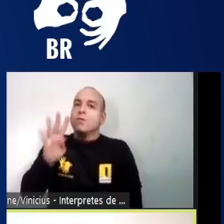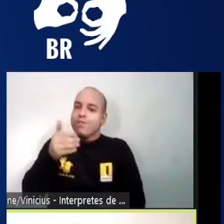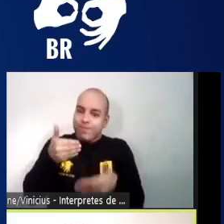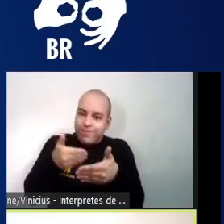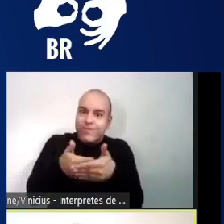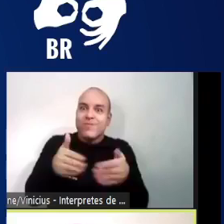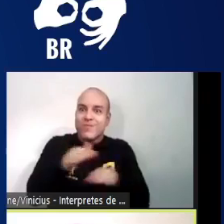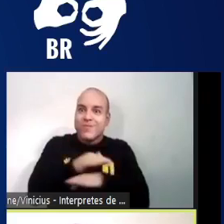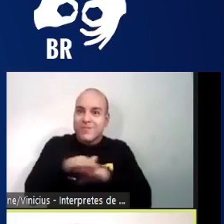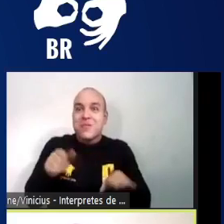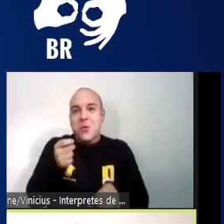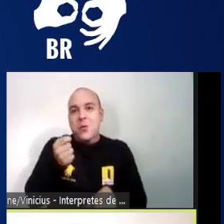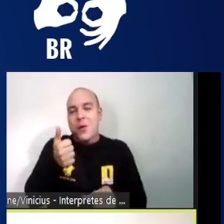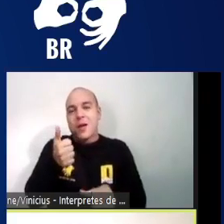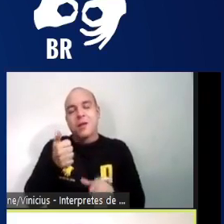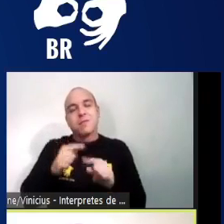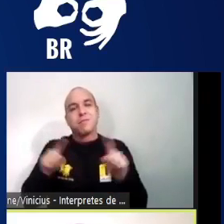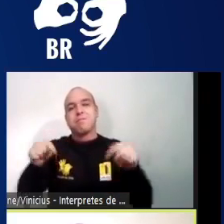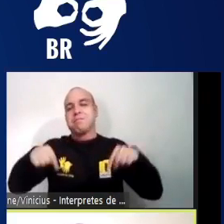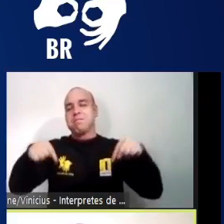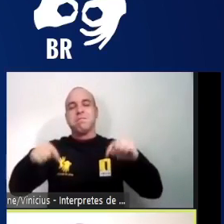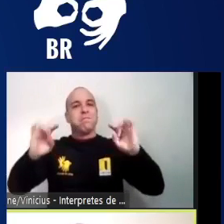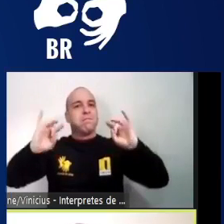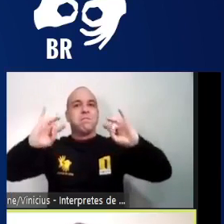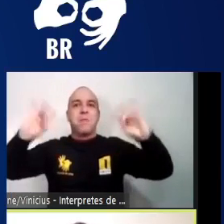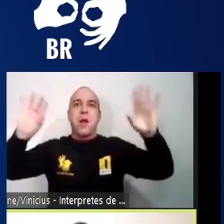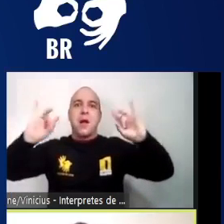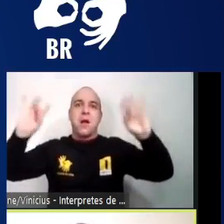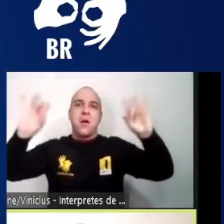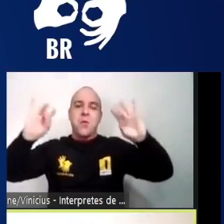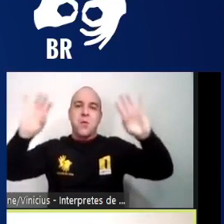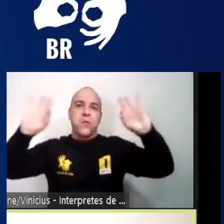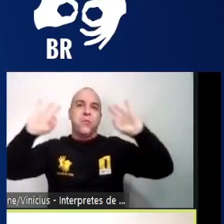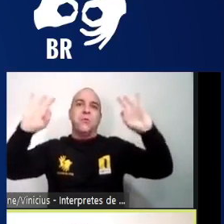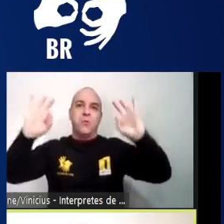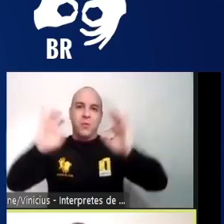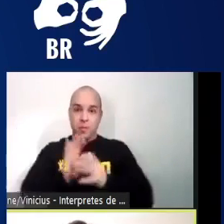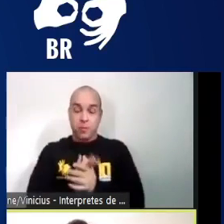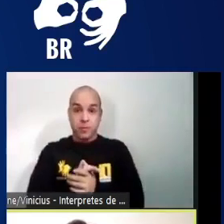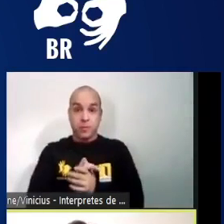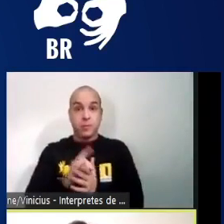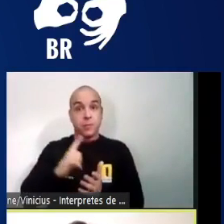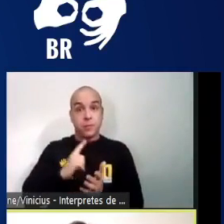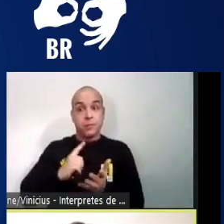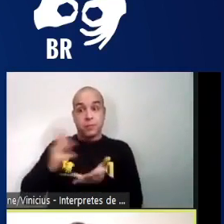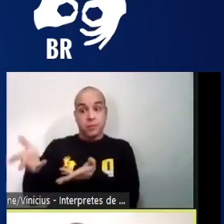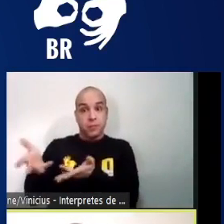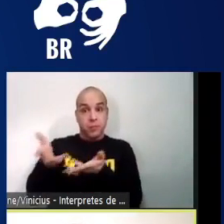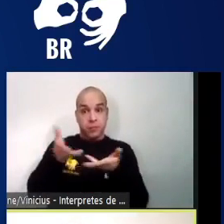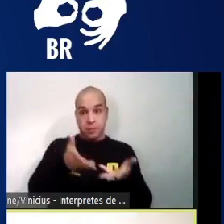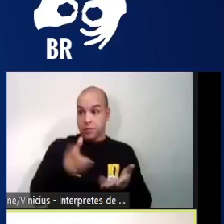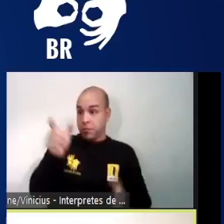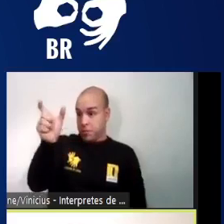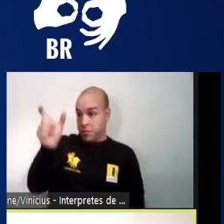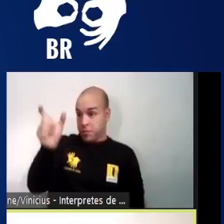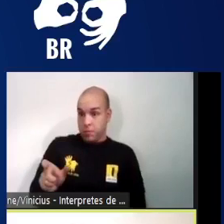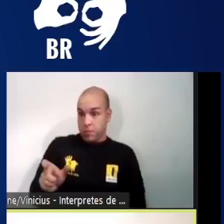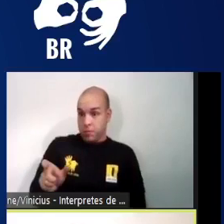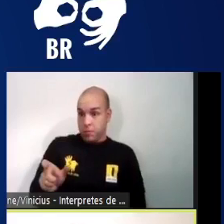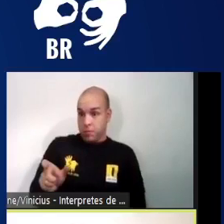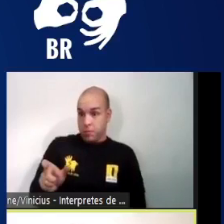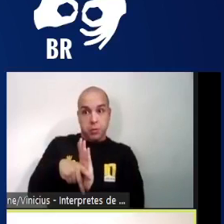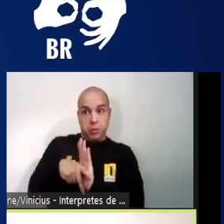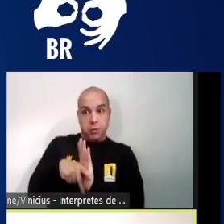frente. Hoje é um dia muito especial, trazemos uma representante do Brasil para falar conosco sobre um tema